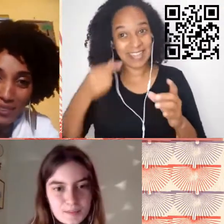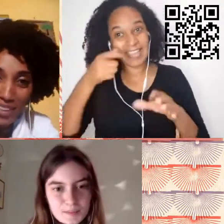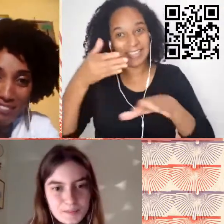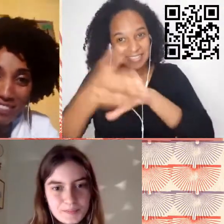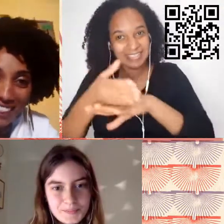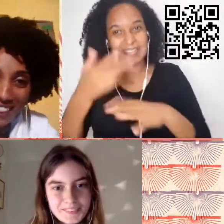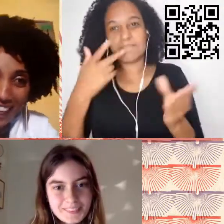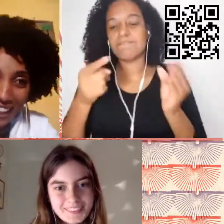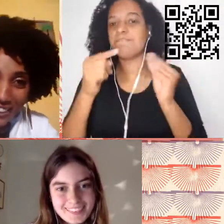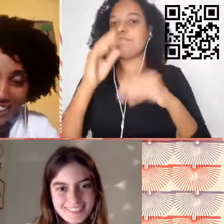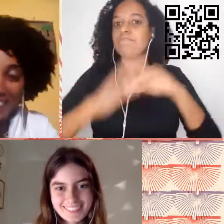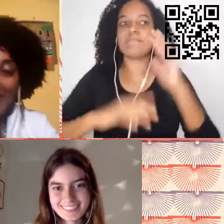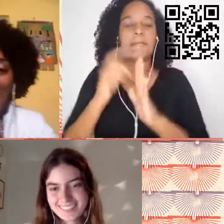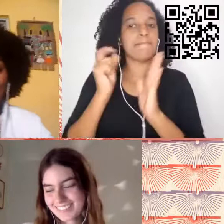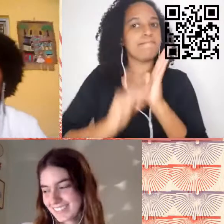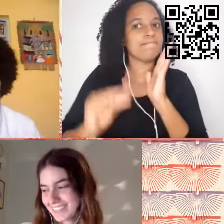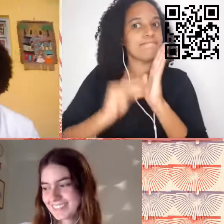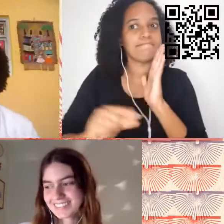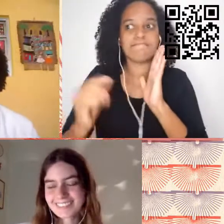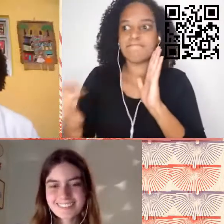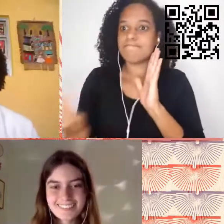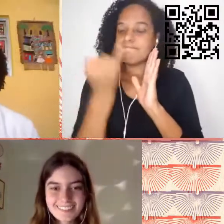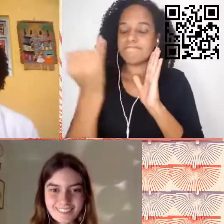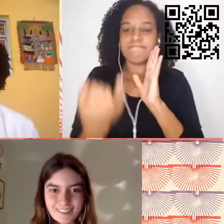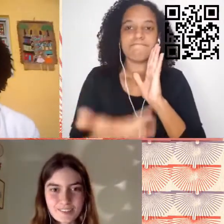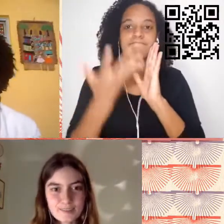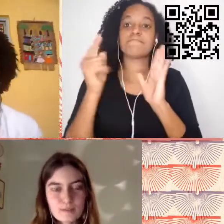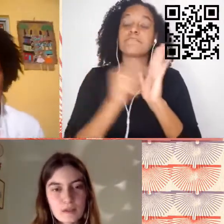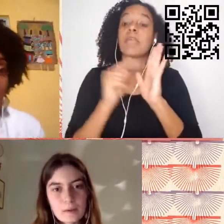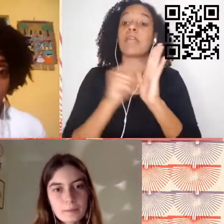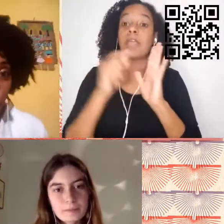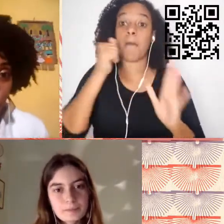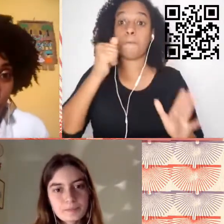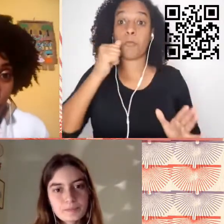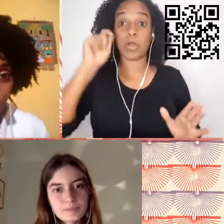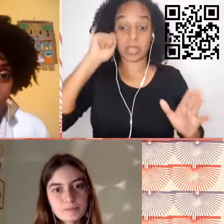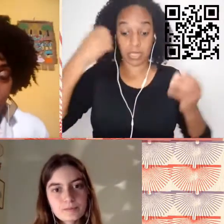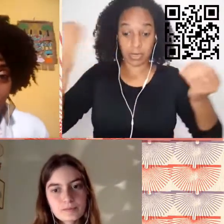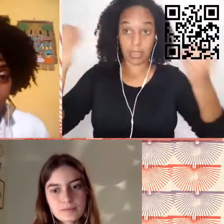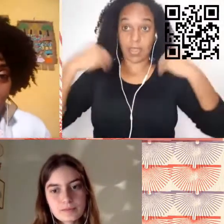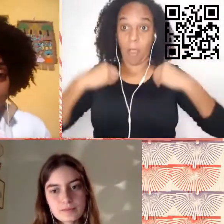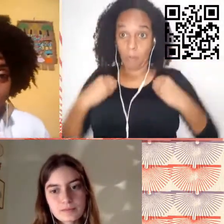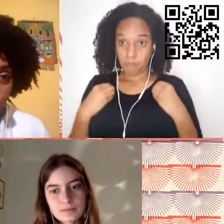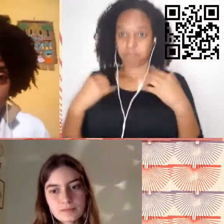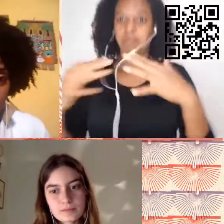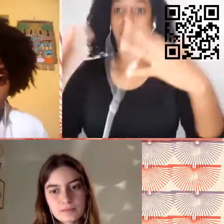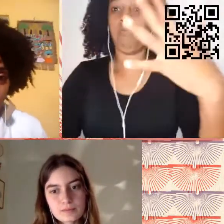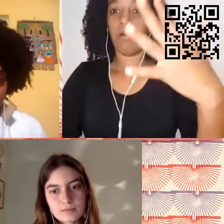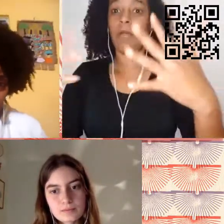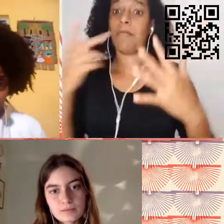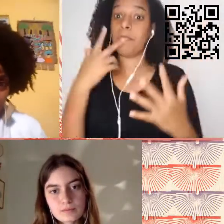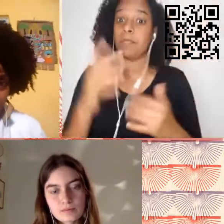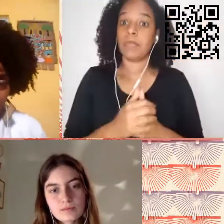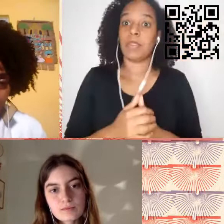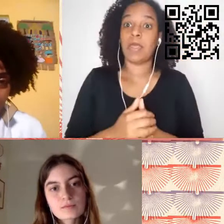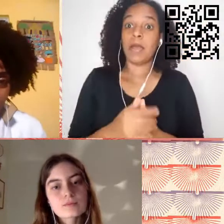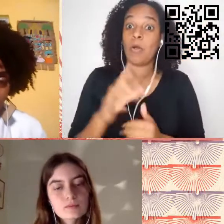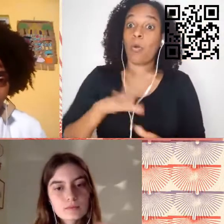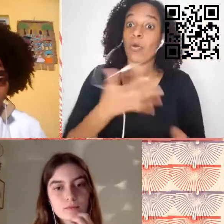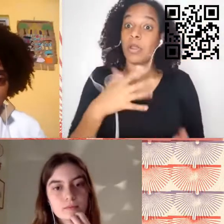mulher, uma escritora fantástica. É, ela teve a coragem de reunir 22